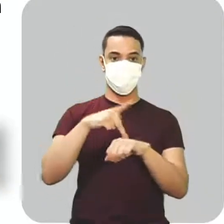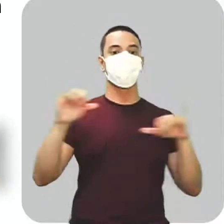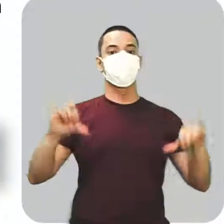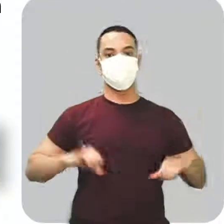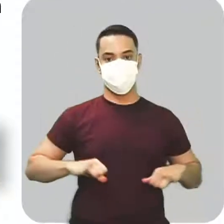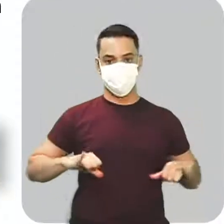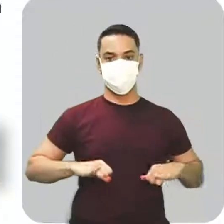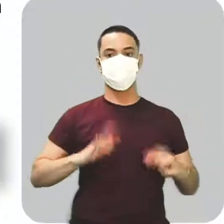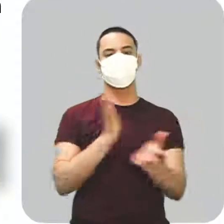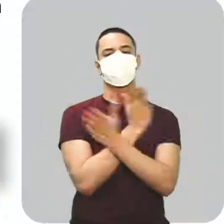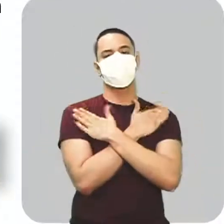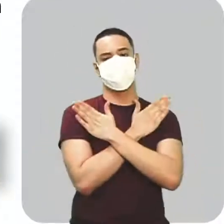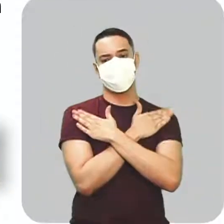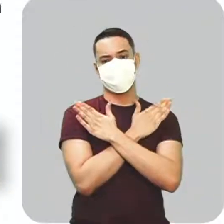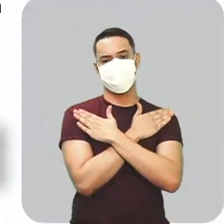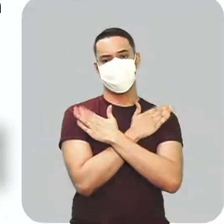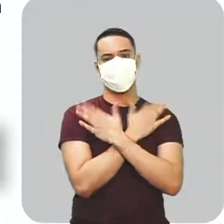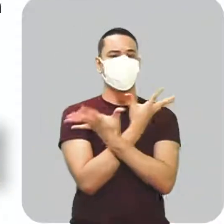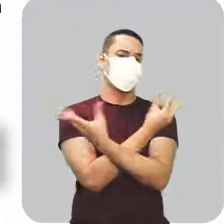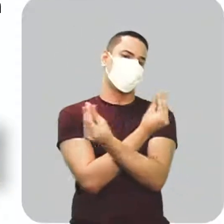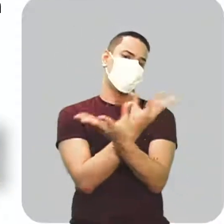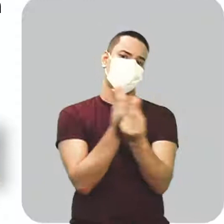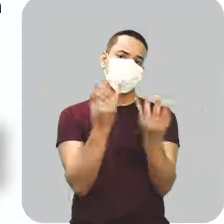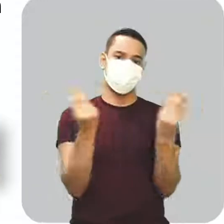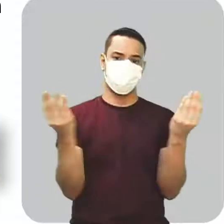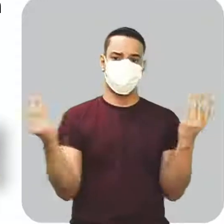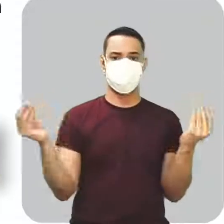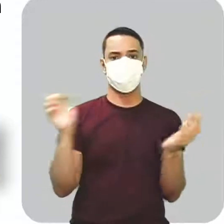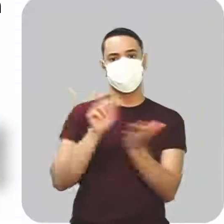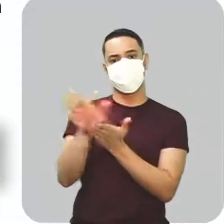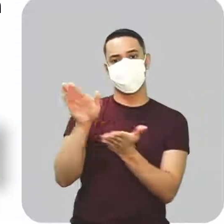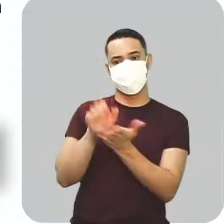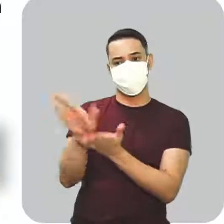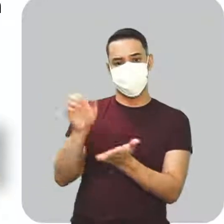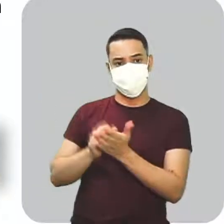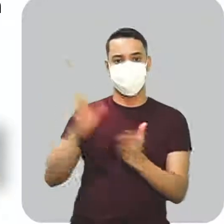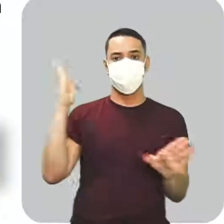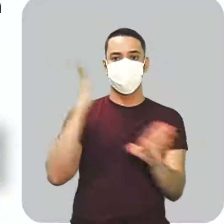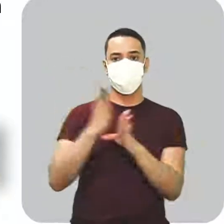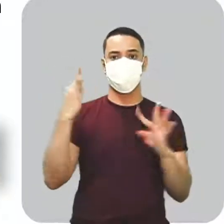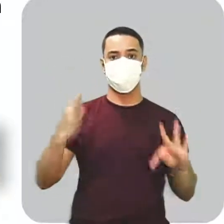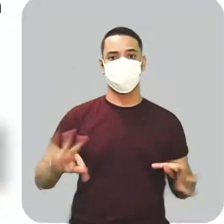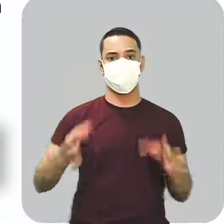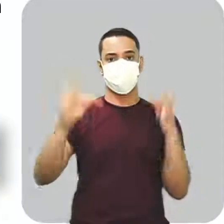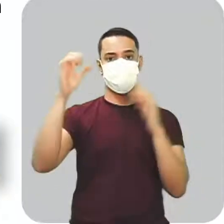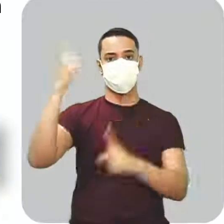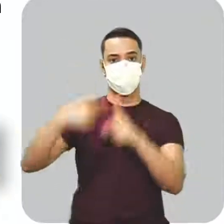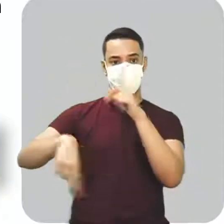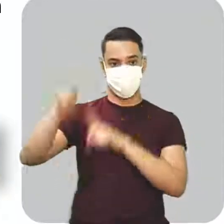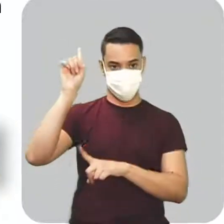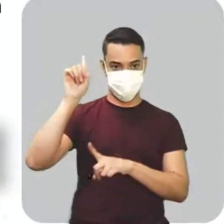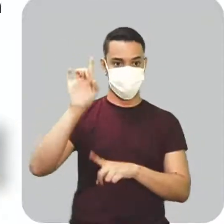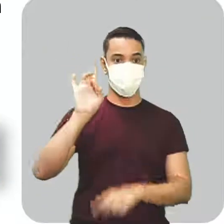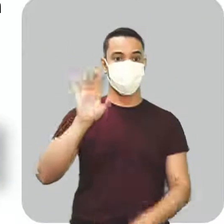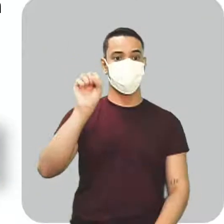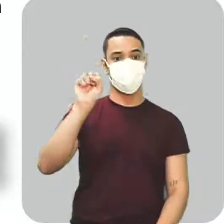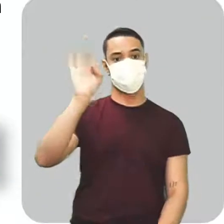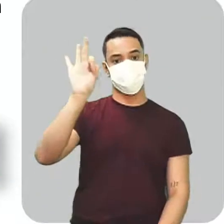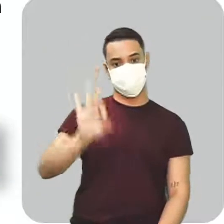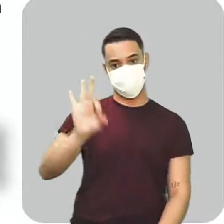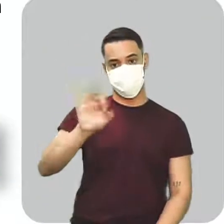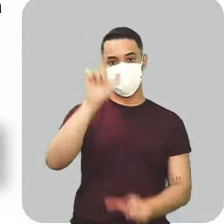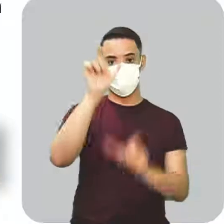uma onda de desemprego em massa com o avanço da tecnologia. Somente 8%